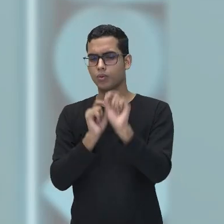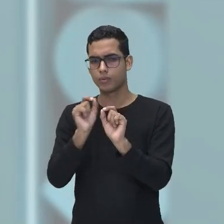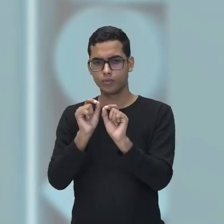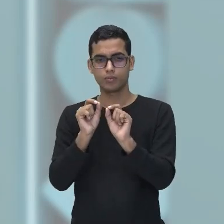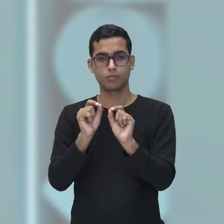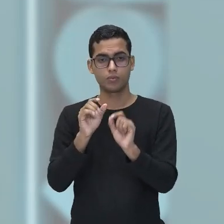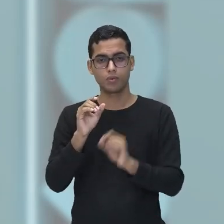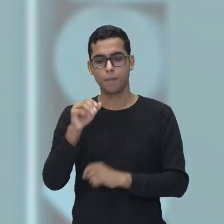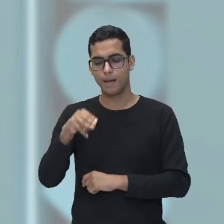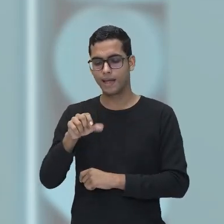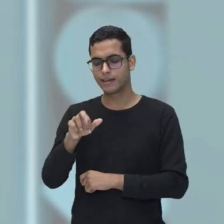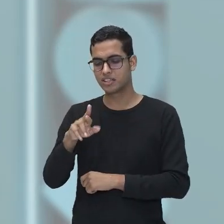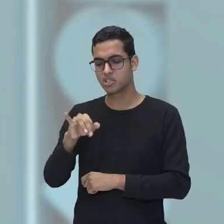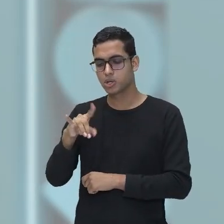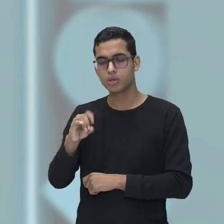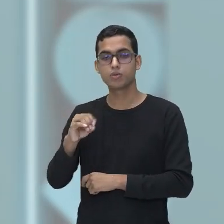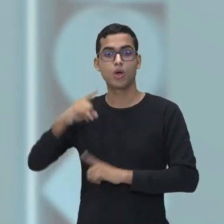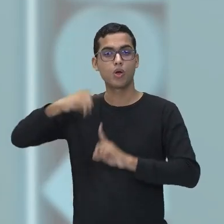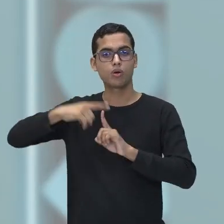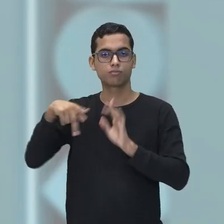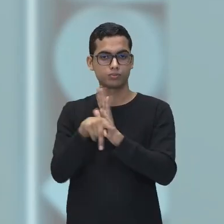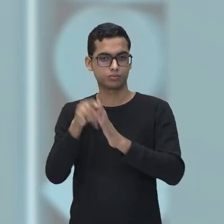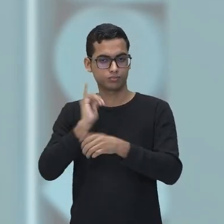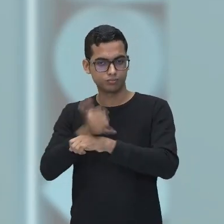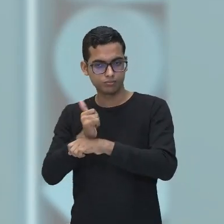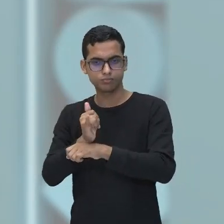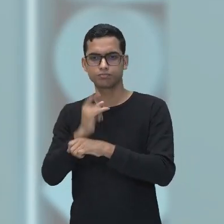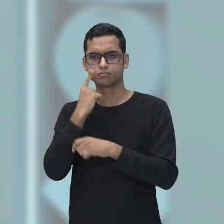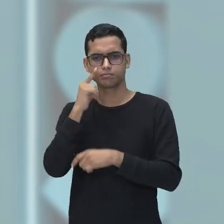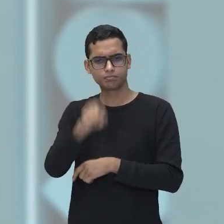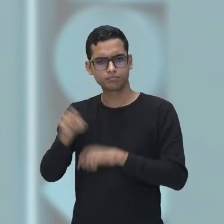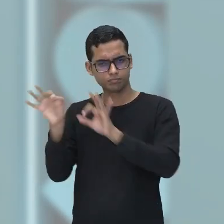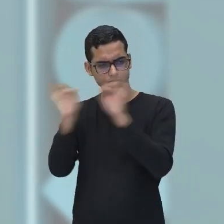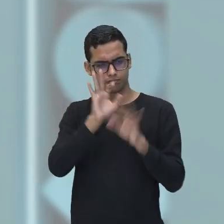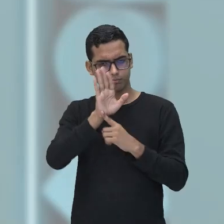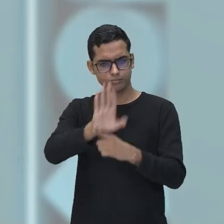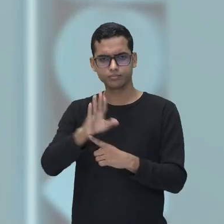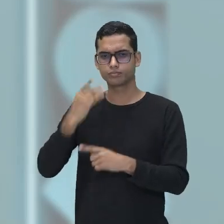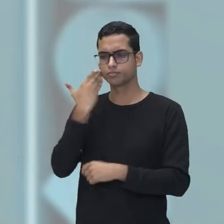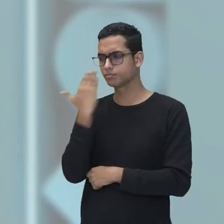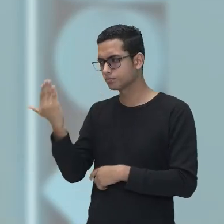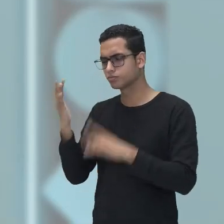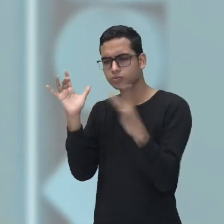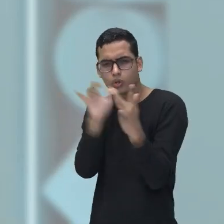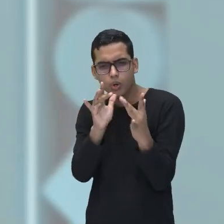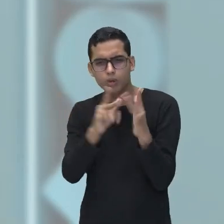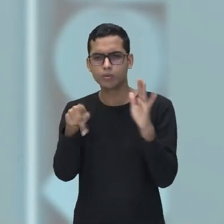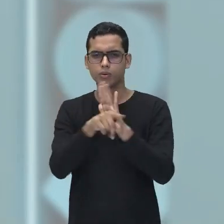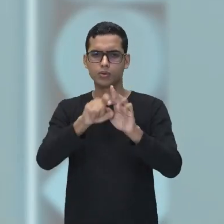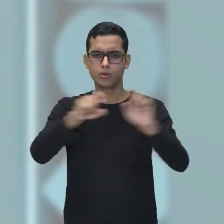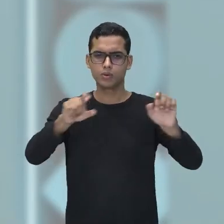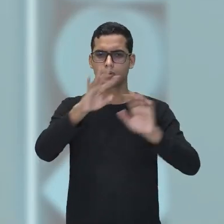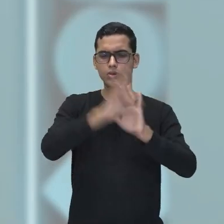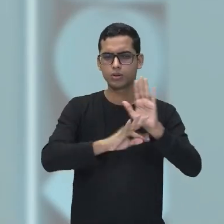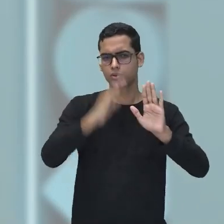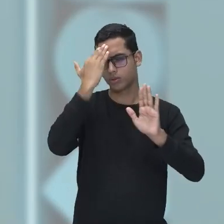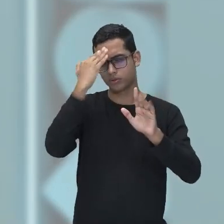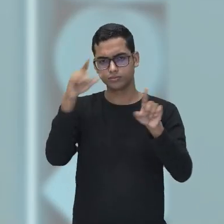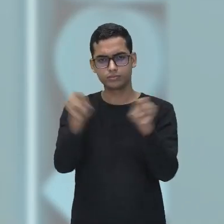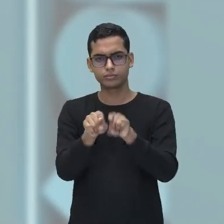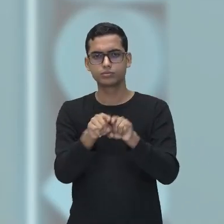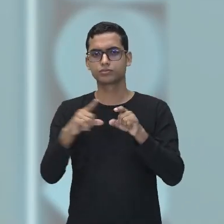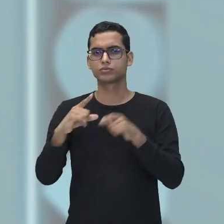E nós, então, separamos um trecho deste conto para que vocês possam ter contato com ele, conhecer um pouco da obra dessa